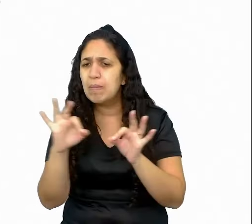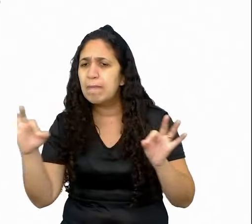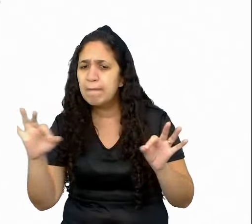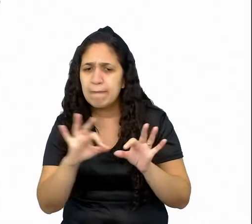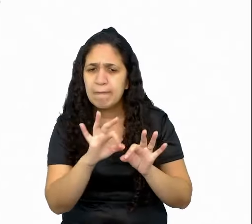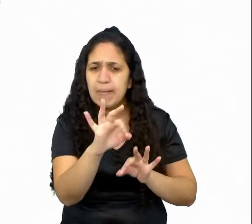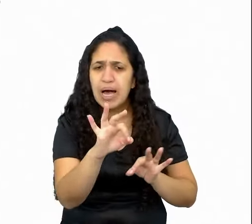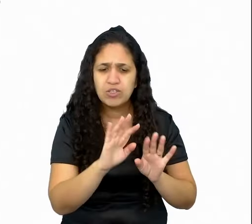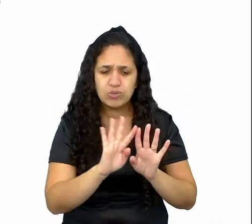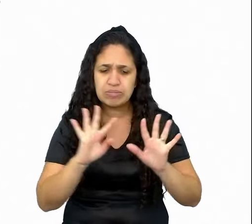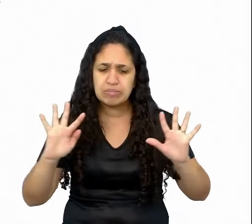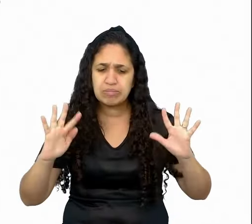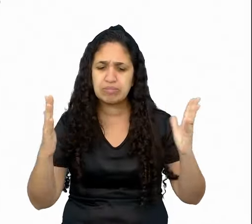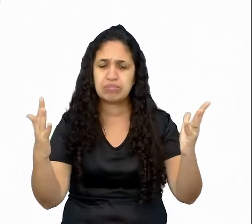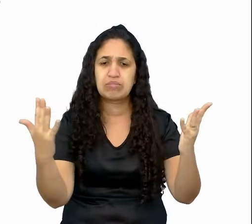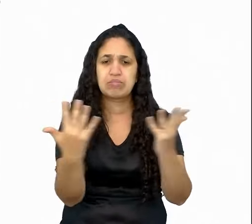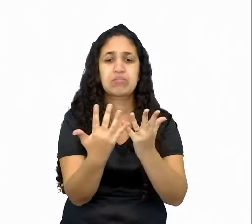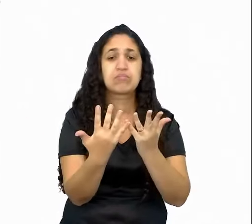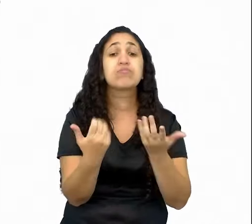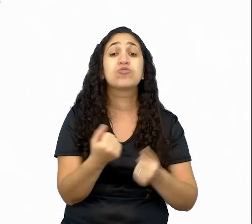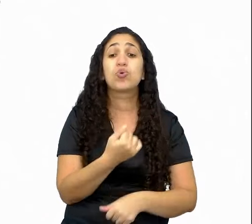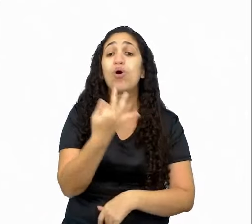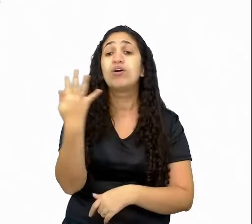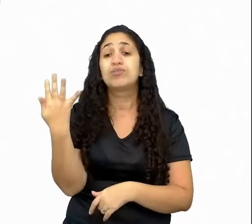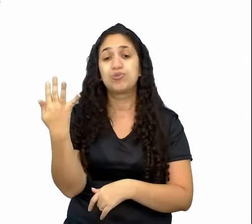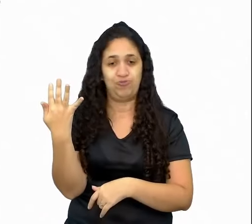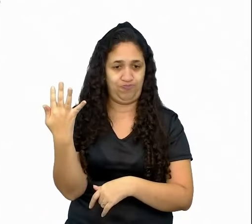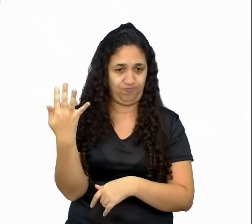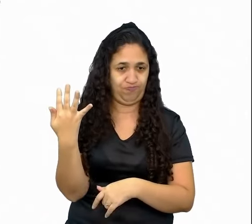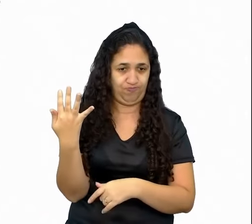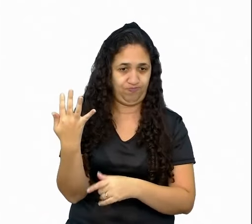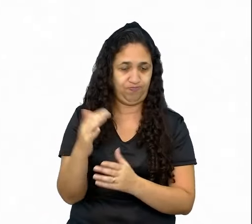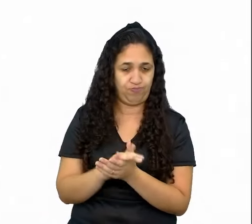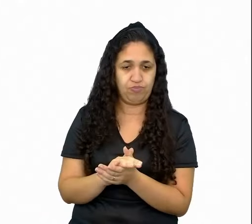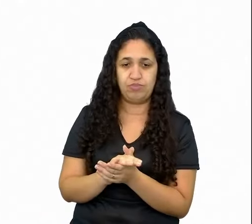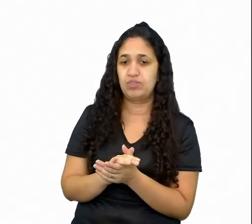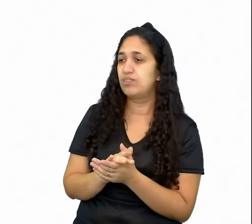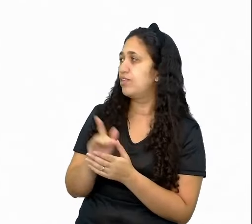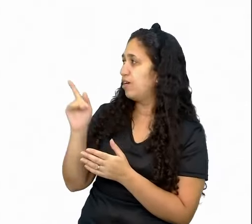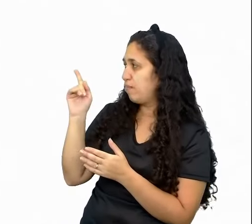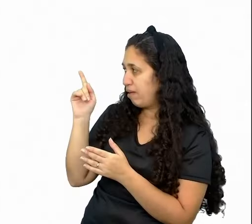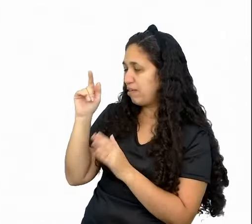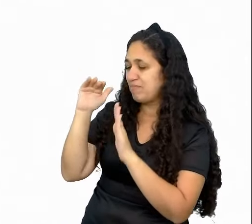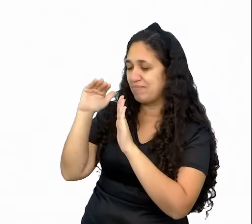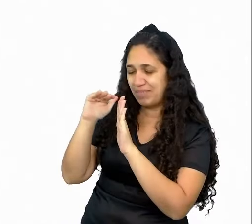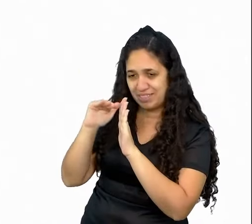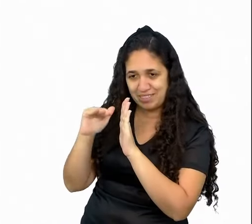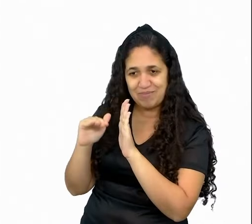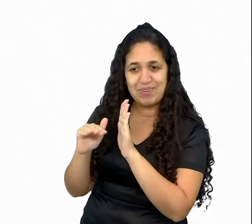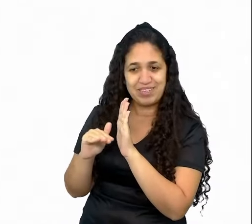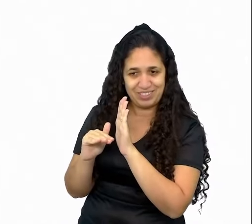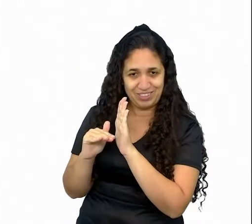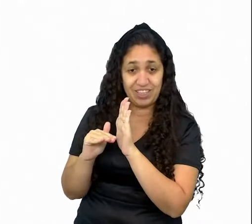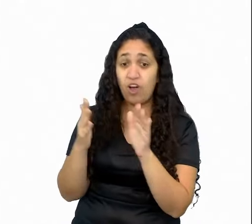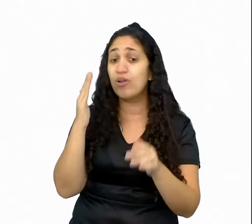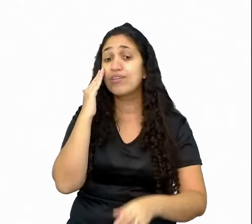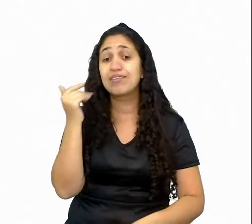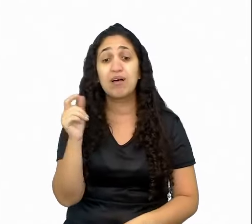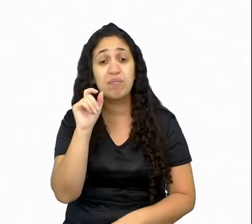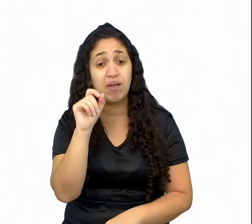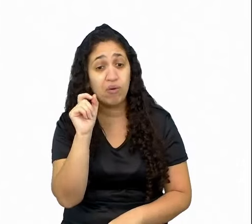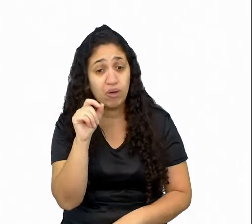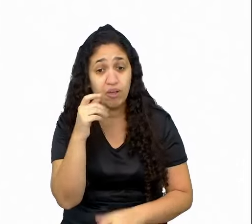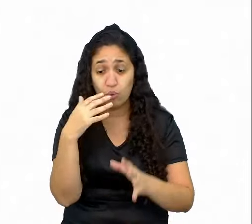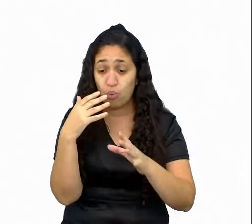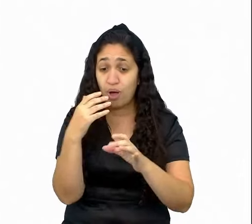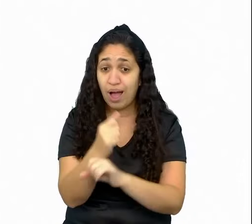serão necessários para Luiz contornar o terreno completo? Então, aqui eu também fiz um passo a passo. Eu quero saber o quê? O